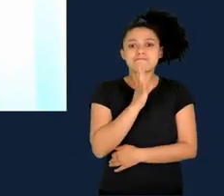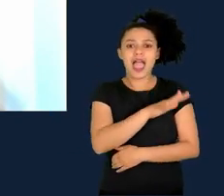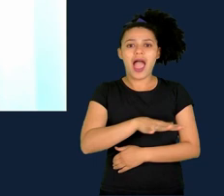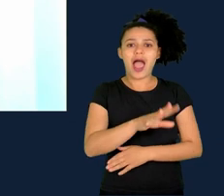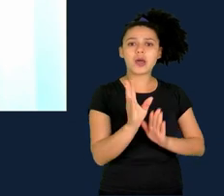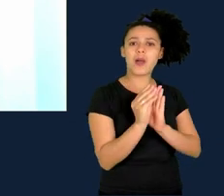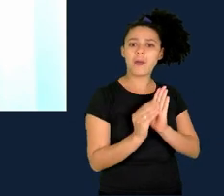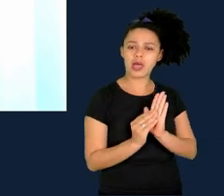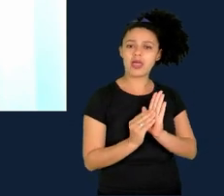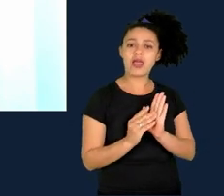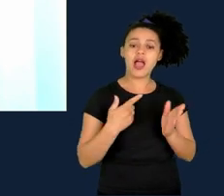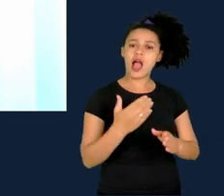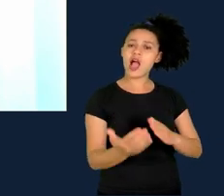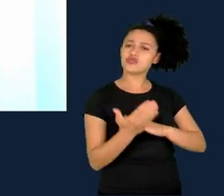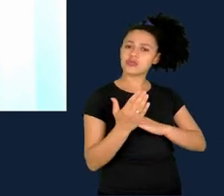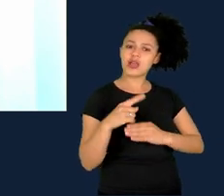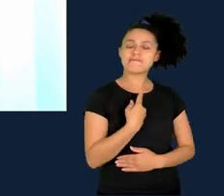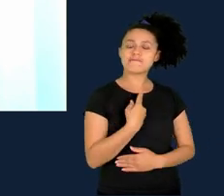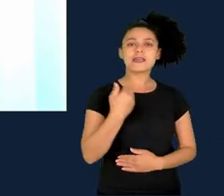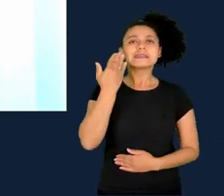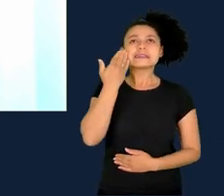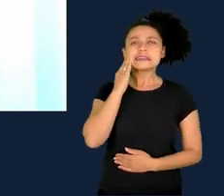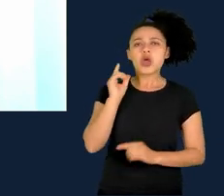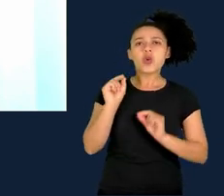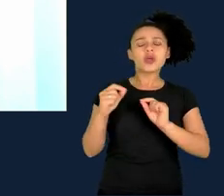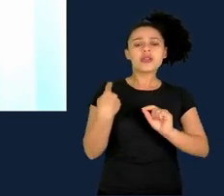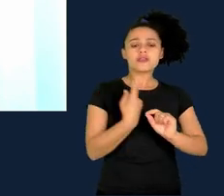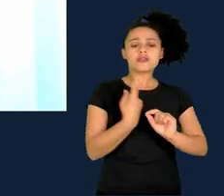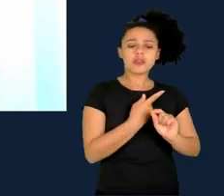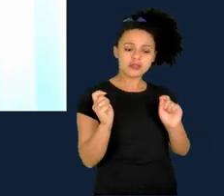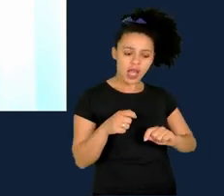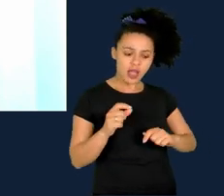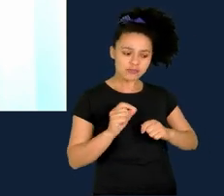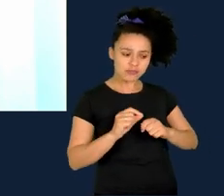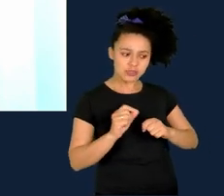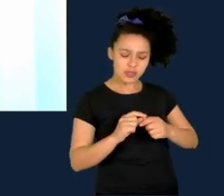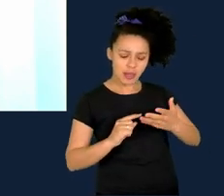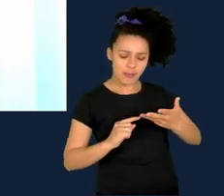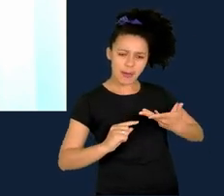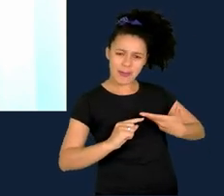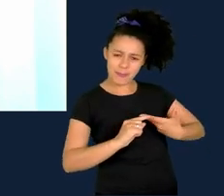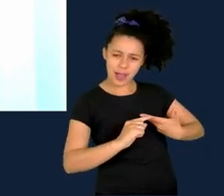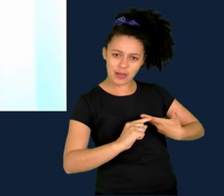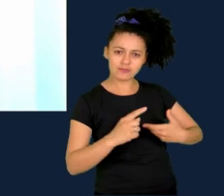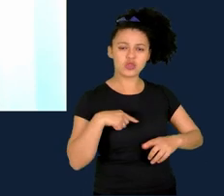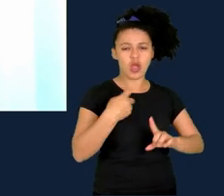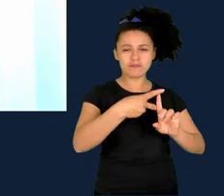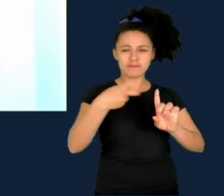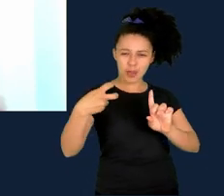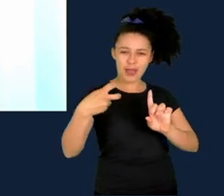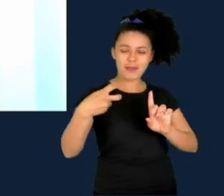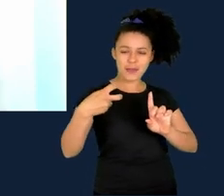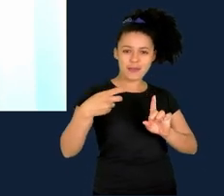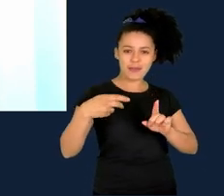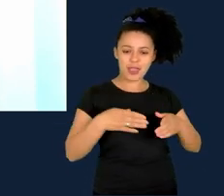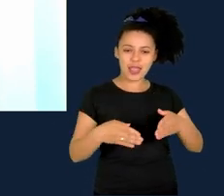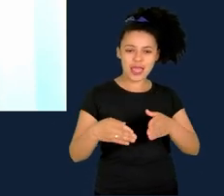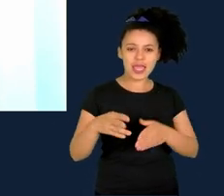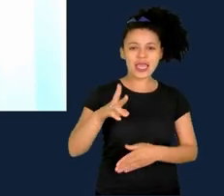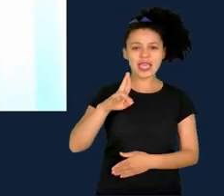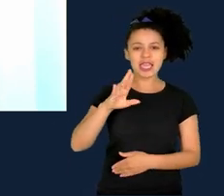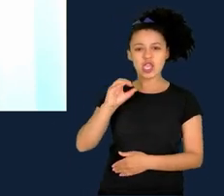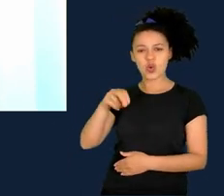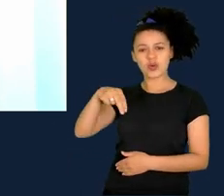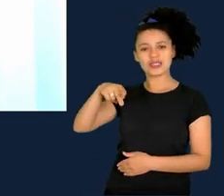entender o que a gente pode fazer, né? O que devemos fazer como povos indígenas do Rio Negro para